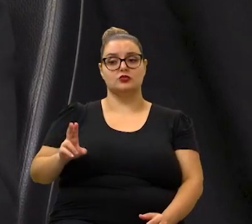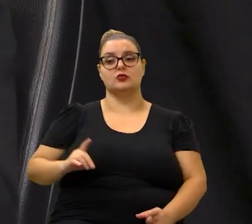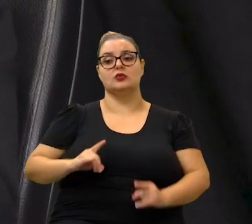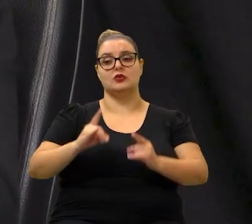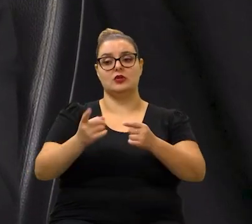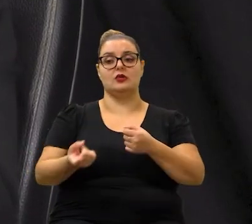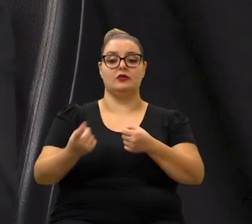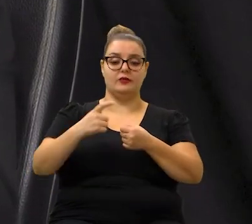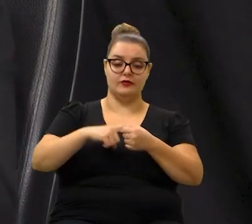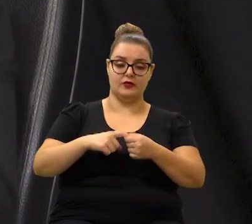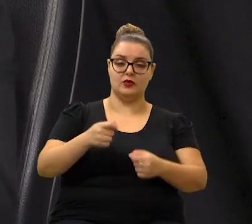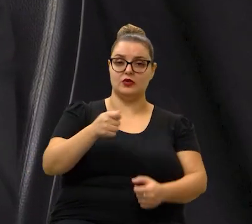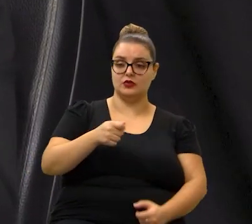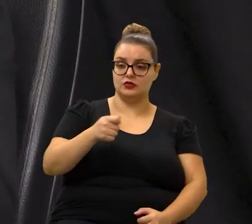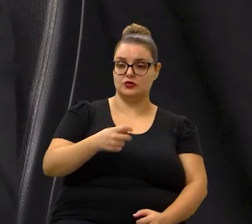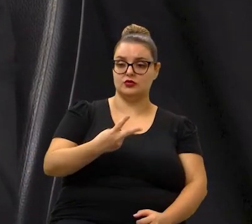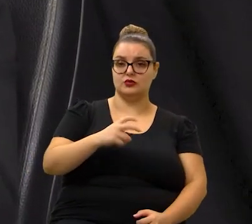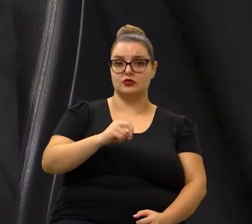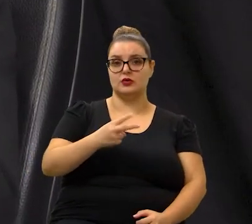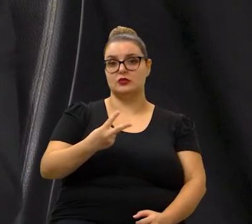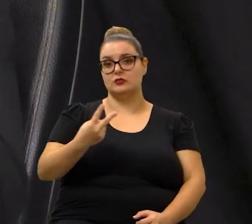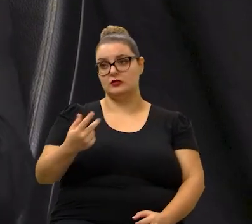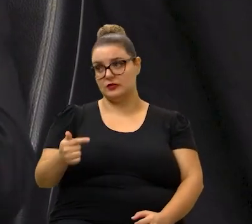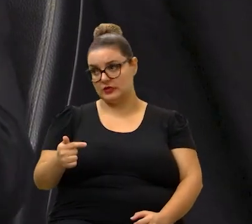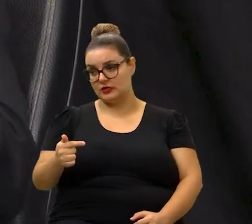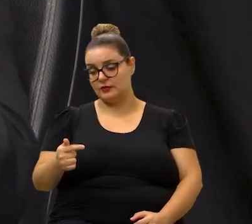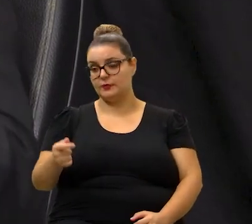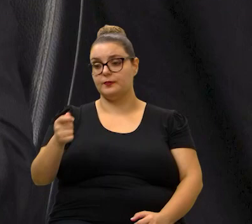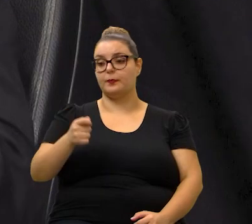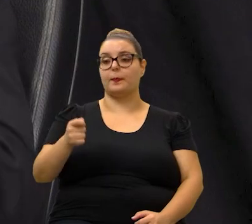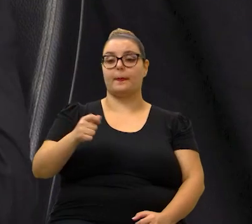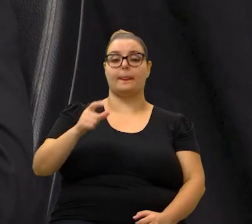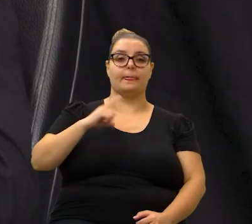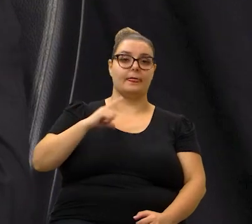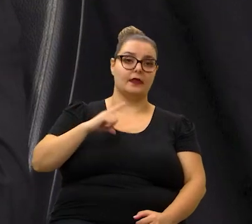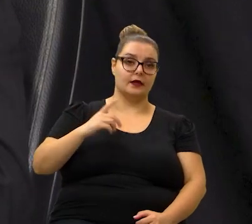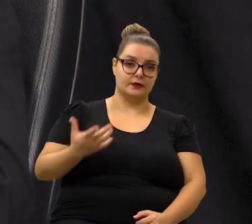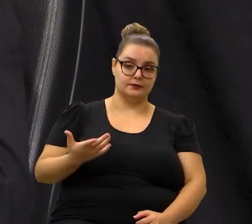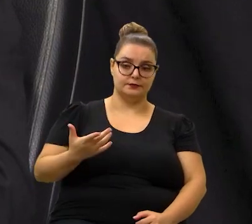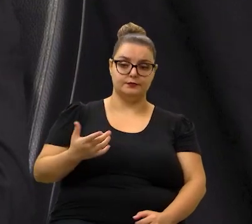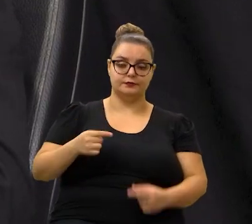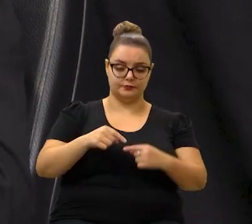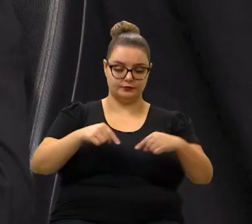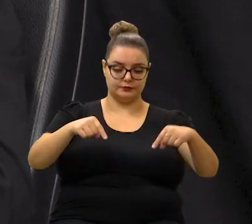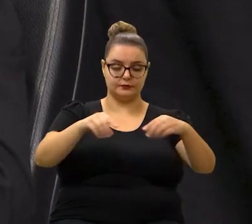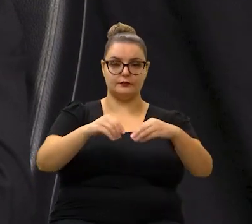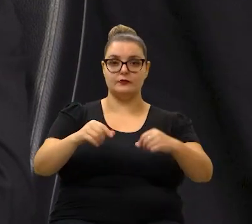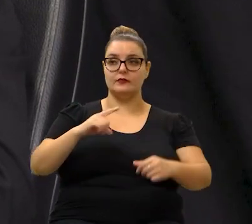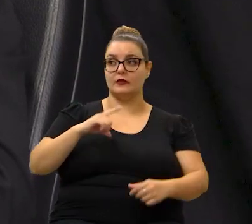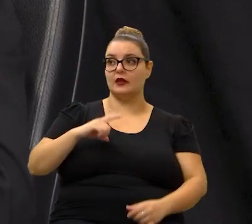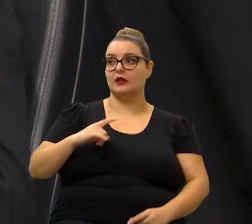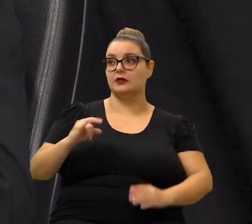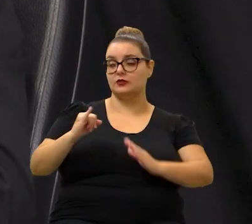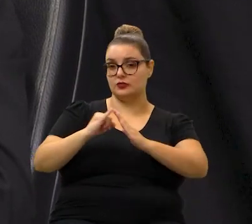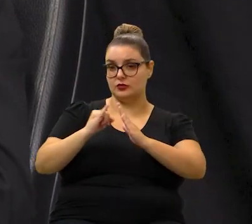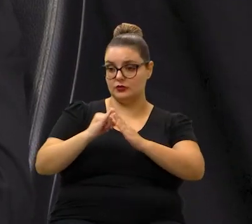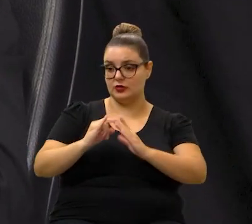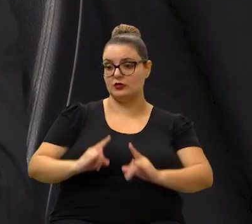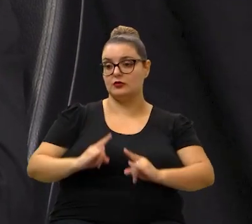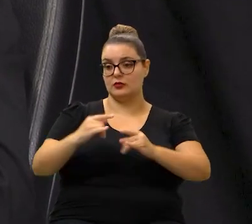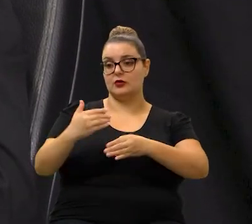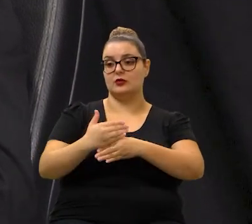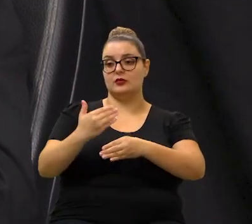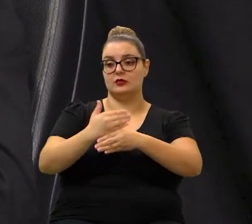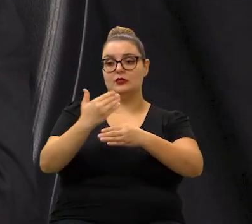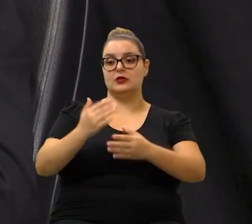prédio volta paraa associação em 2027 a associação passa a ter agora além do terreno ela vai ter uma propriedade né um prédio que